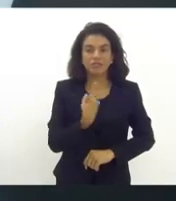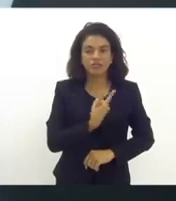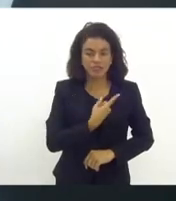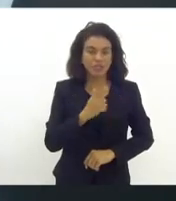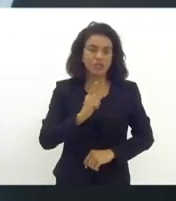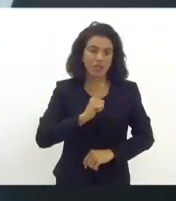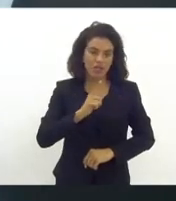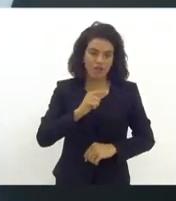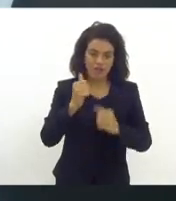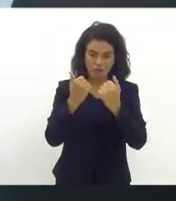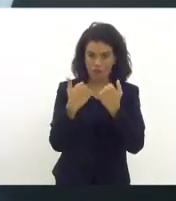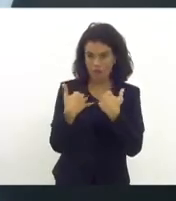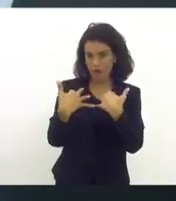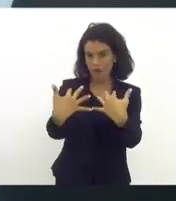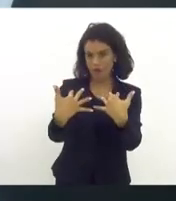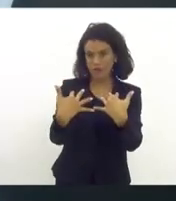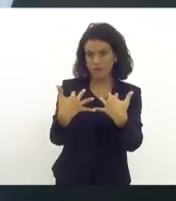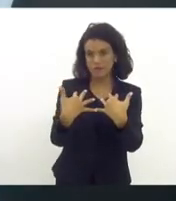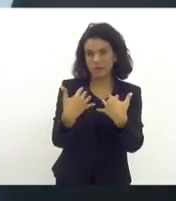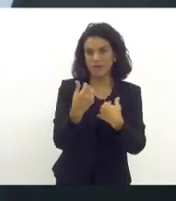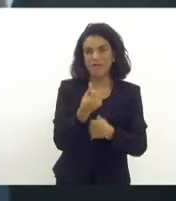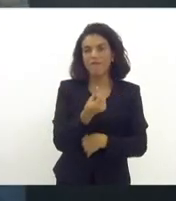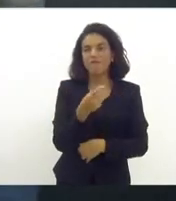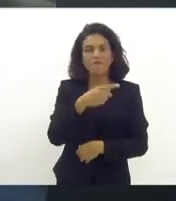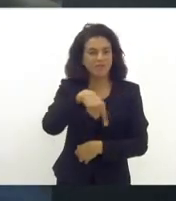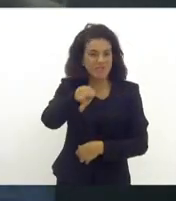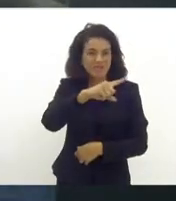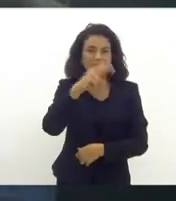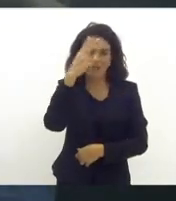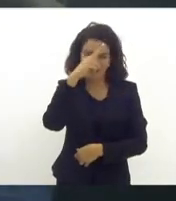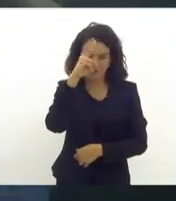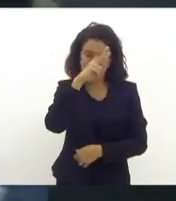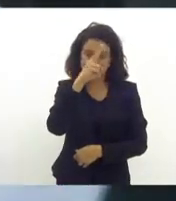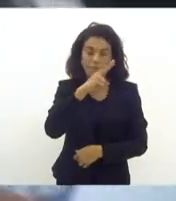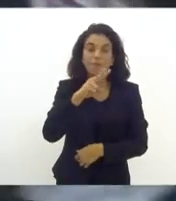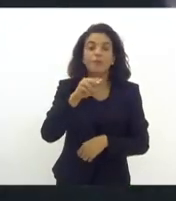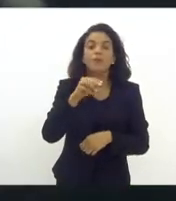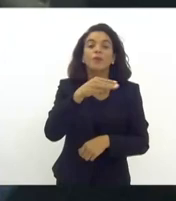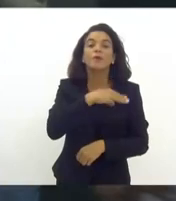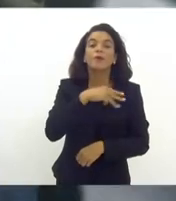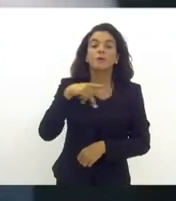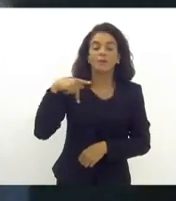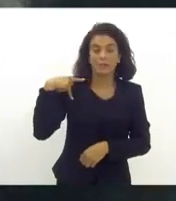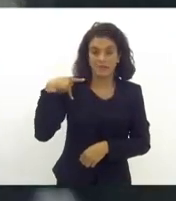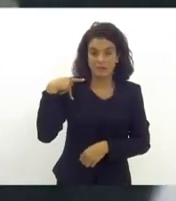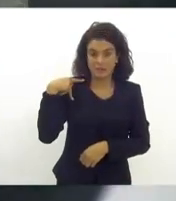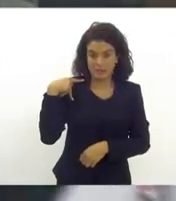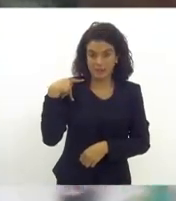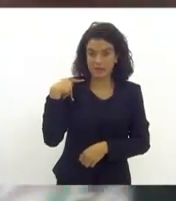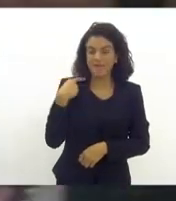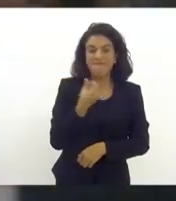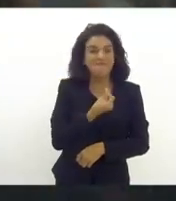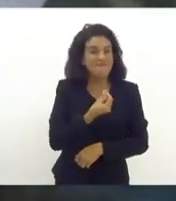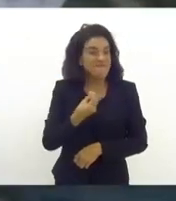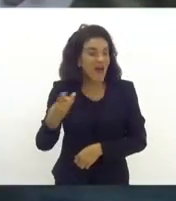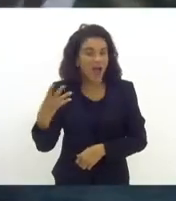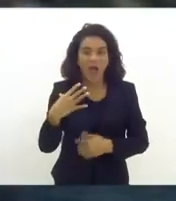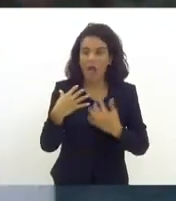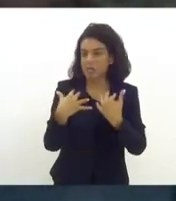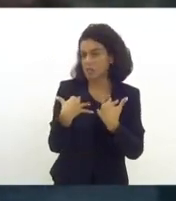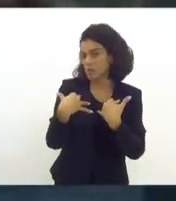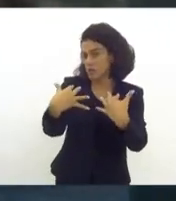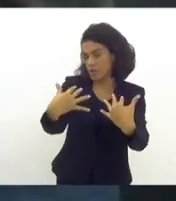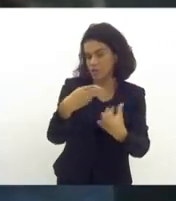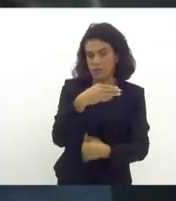audiência vários vão se lembrar vários que estão aqui no Ministério Público várias audiências no ministério